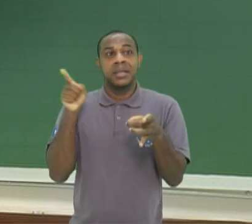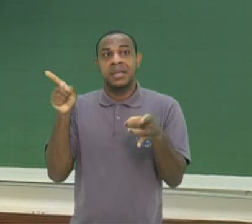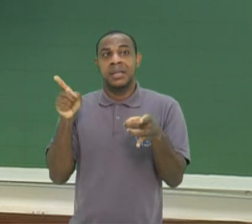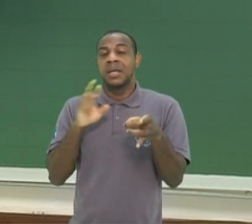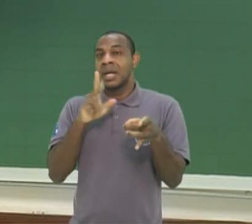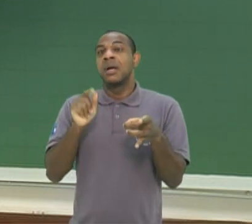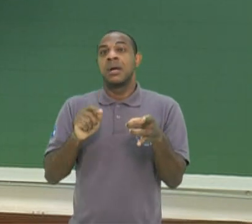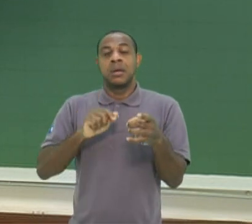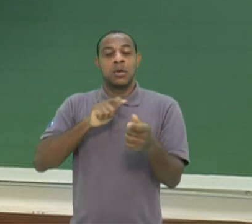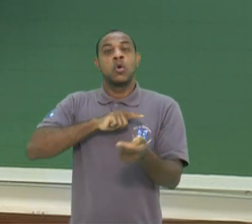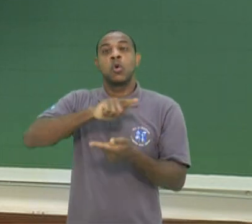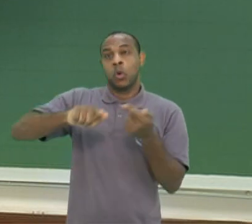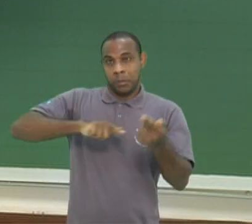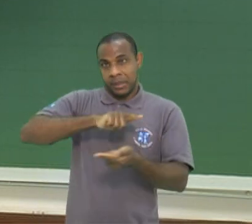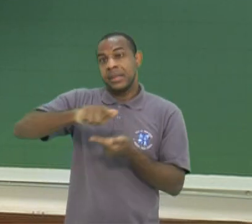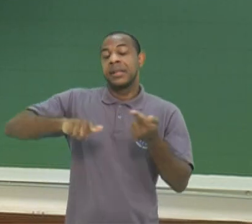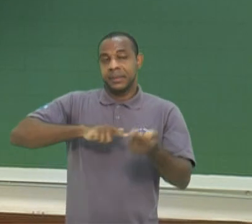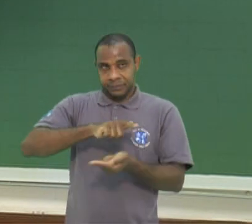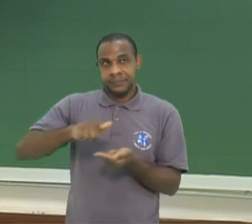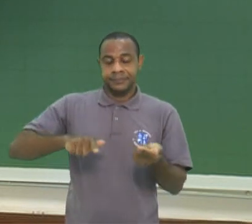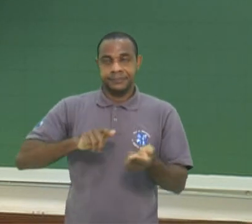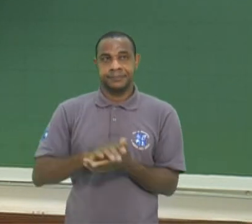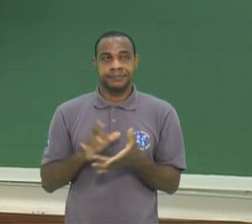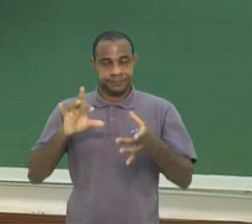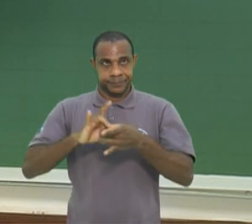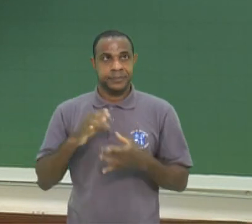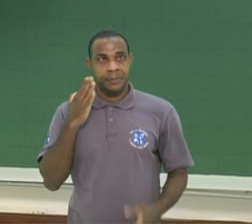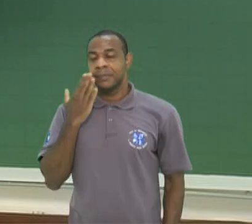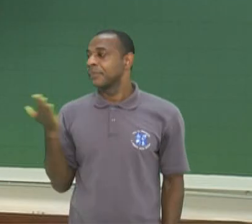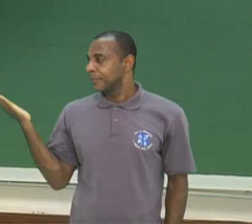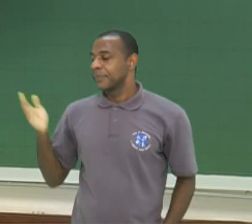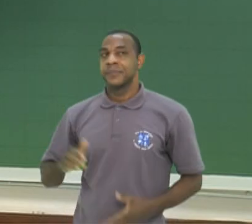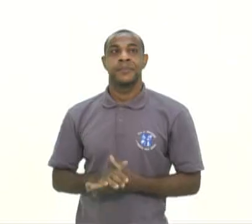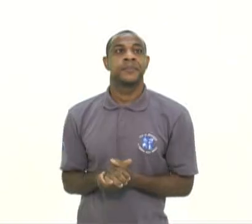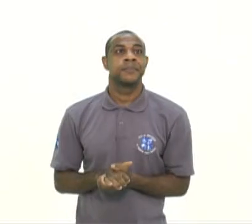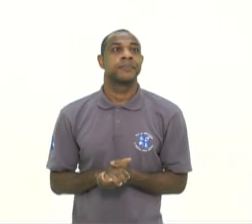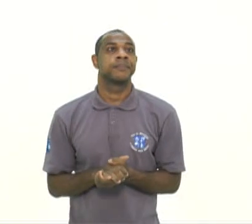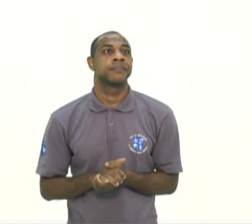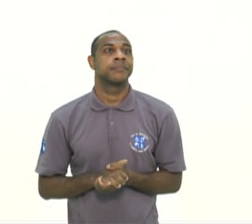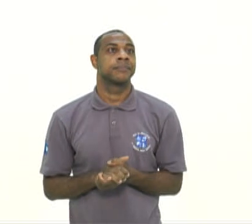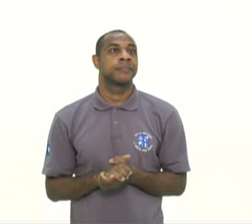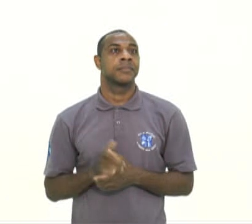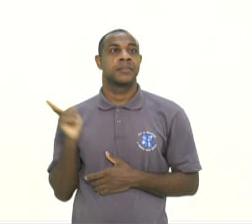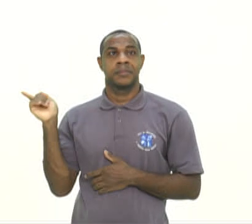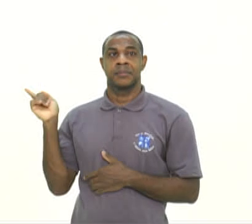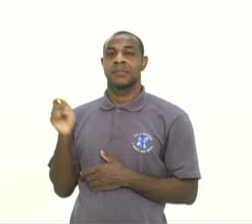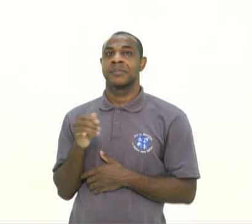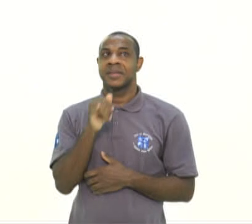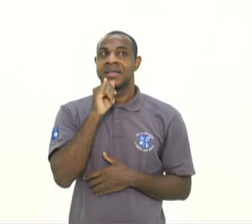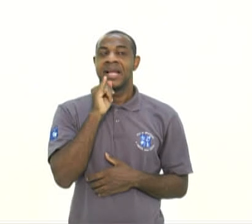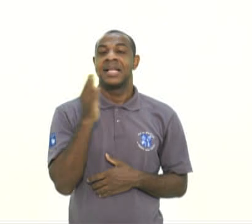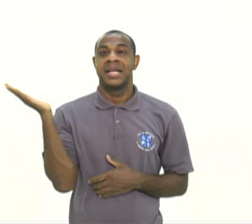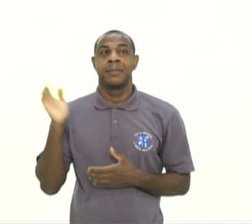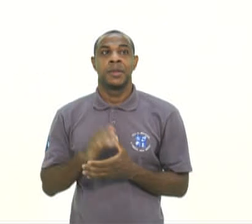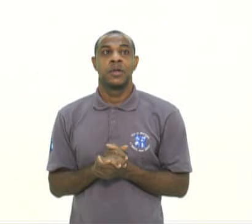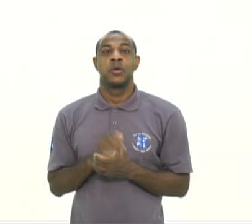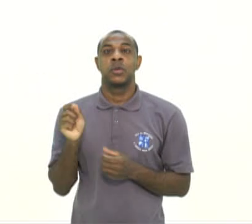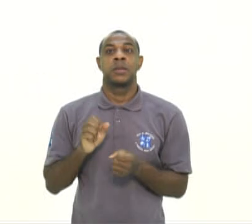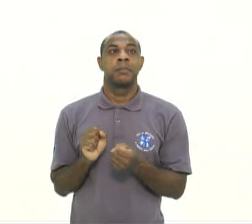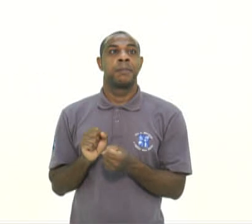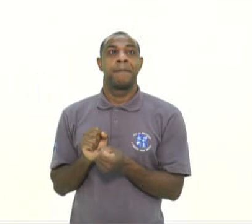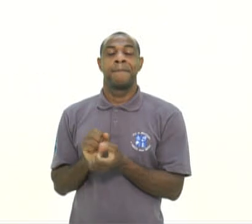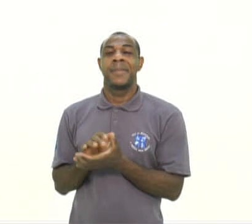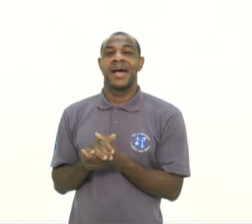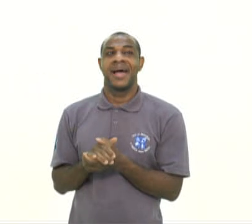seria então globalização. Vamos avançar um pouquinho mais. Aqui eu trago para vocês um exemplo de